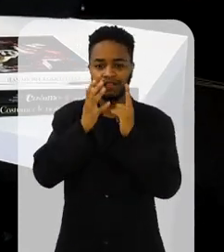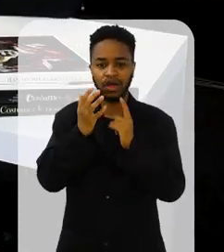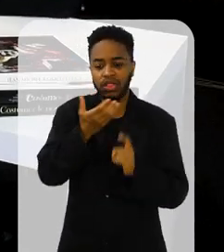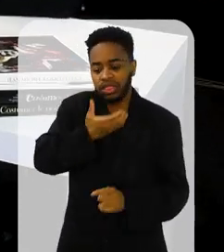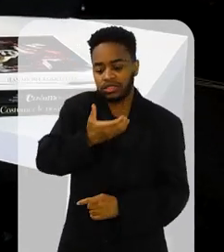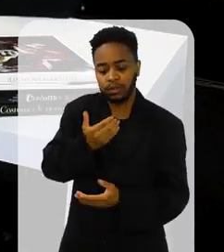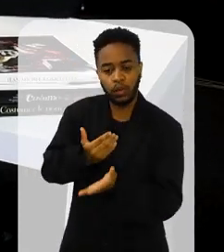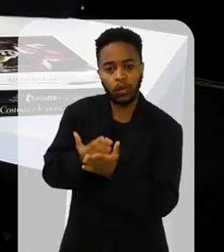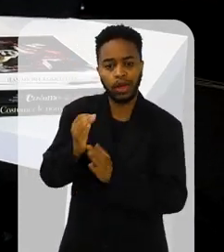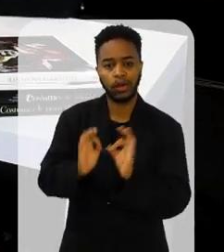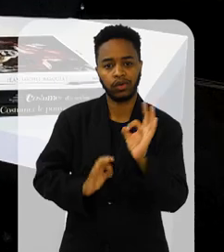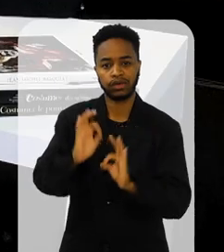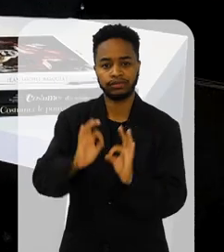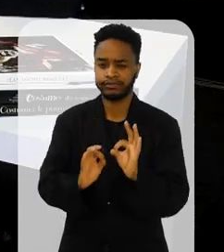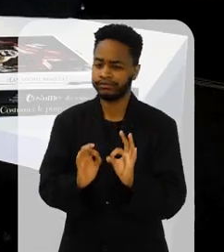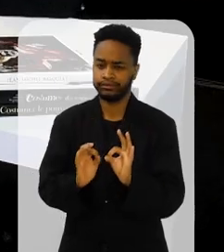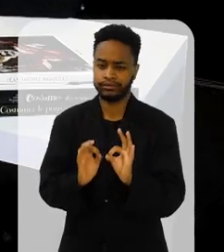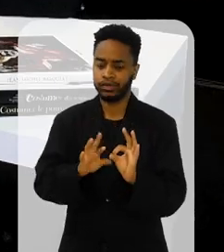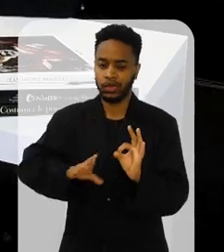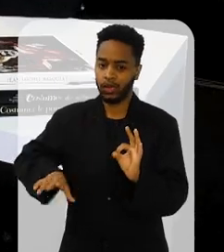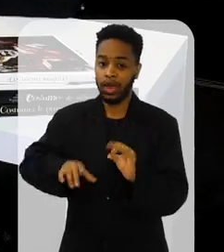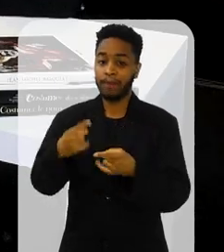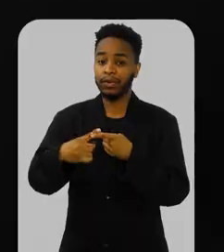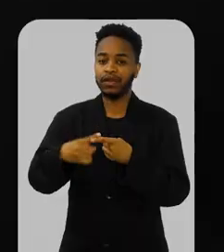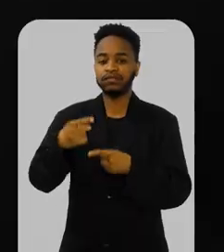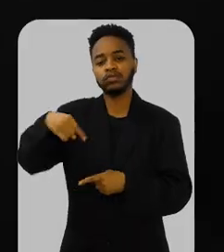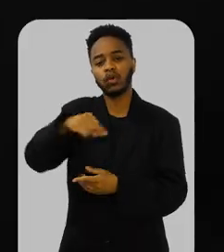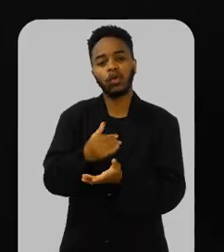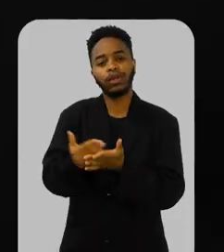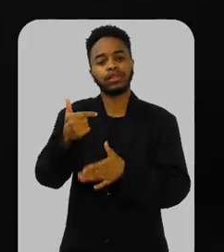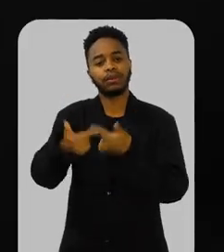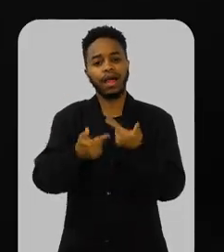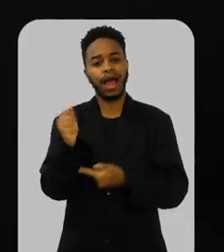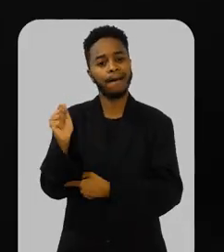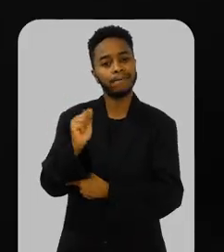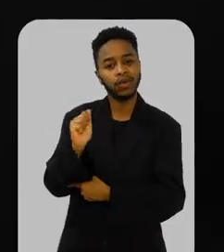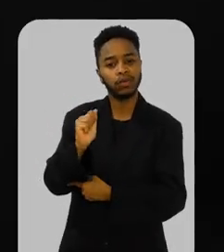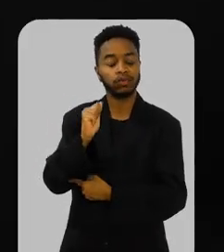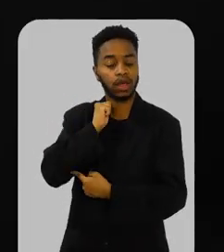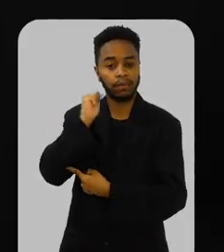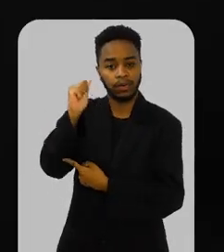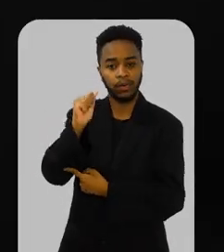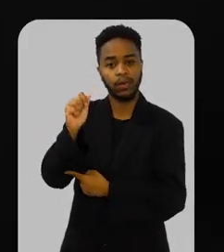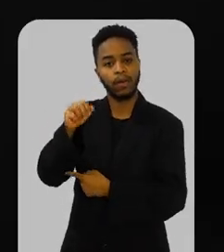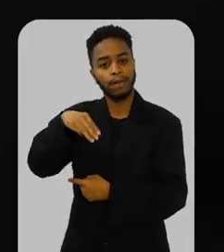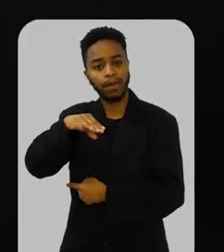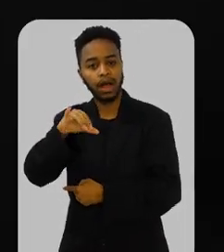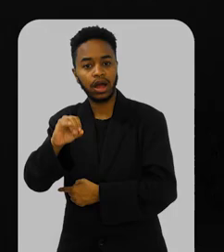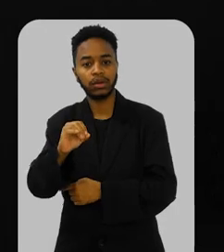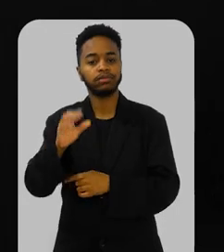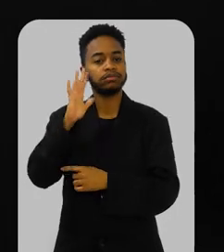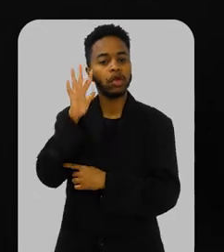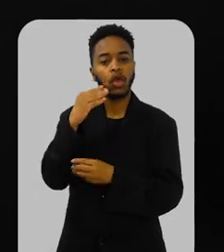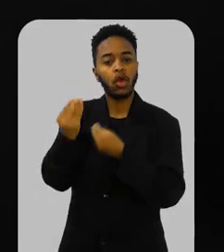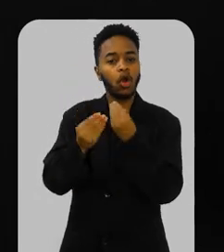de dezembro. Quando você fala que você está trabalhando desde abril, maio, por aí, para pensar o próximo desfile que vai ocorrer em março, como é o caso do